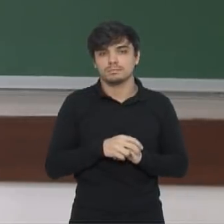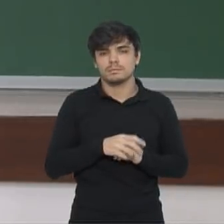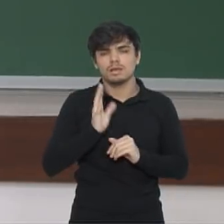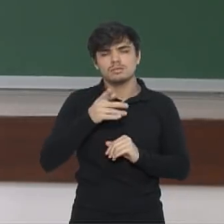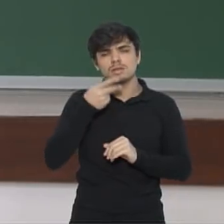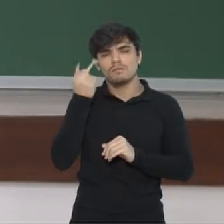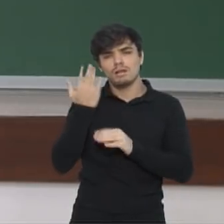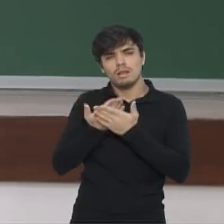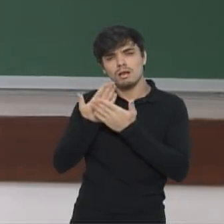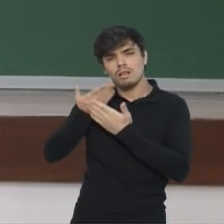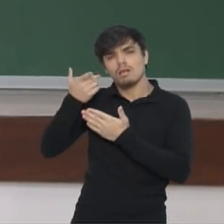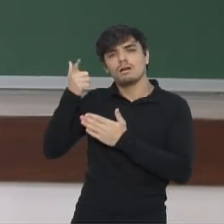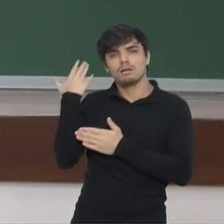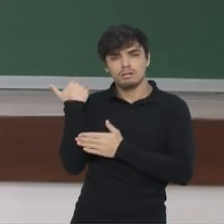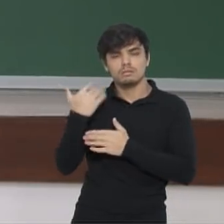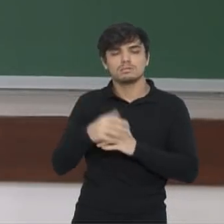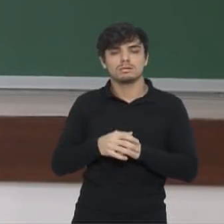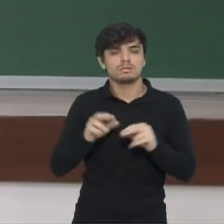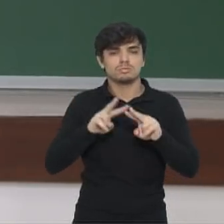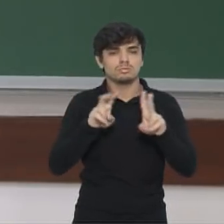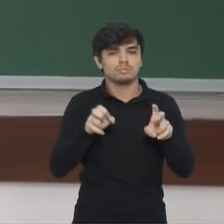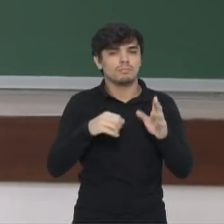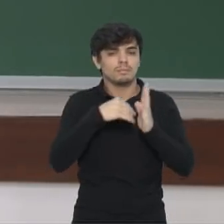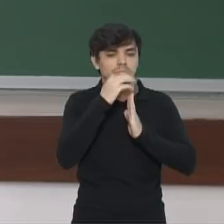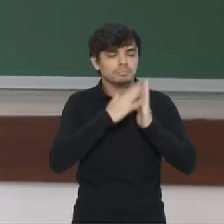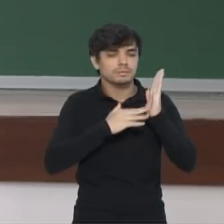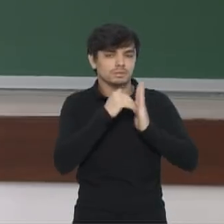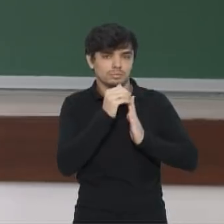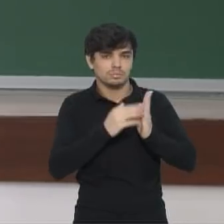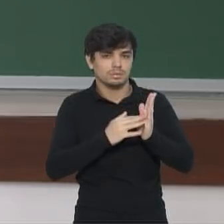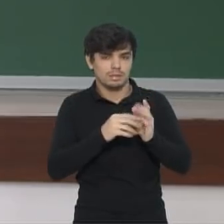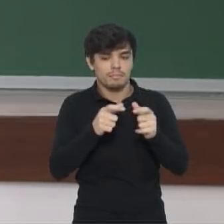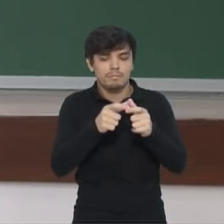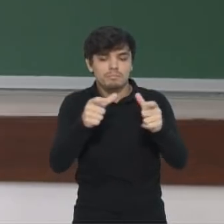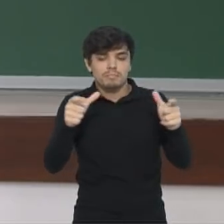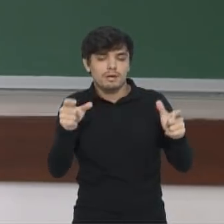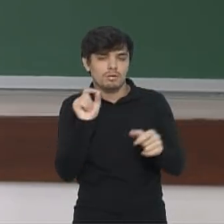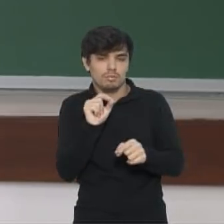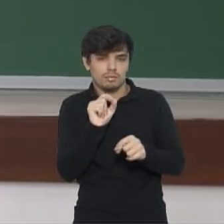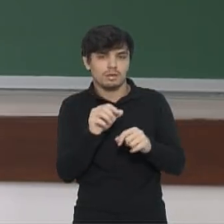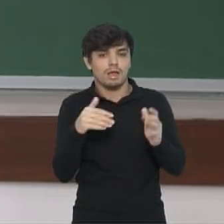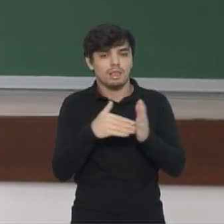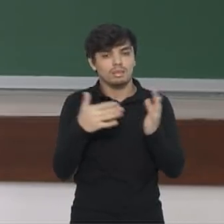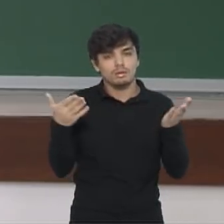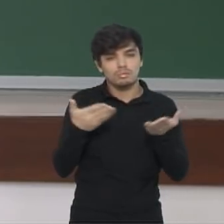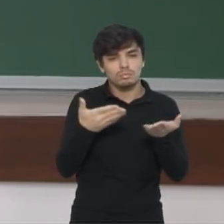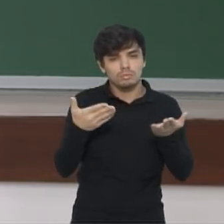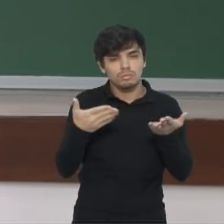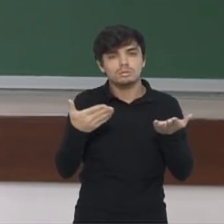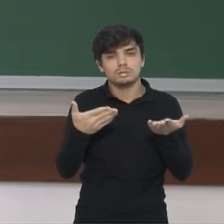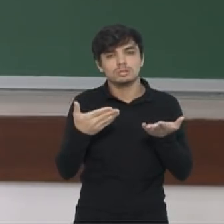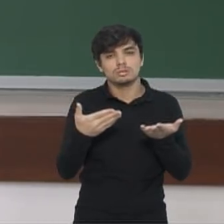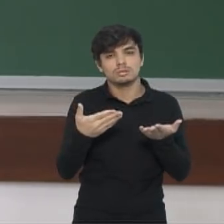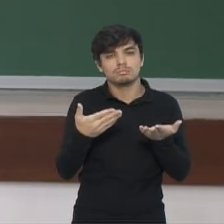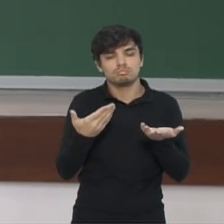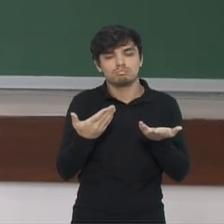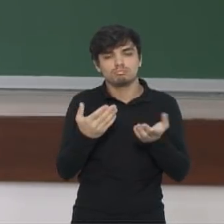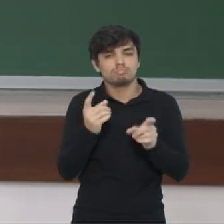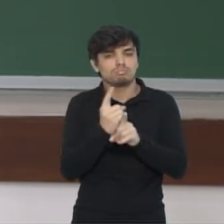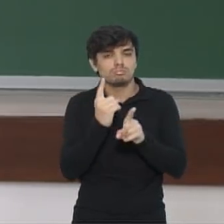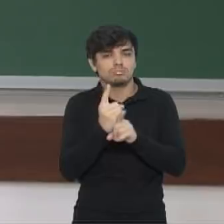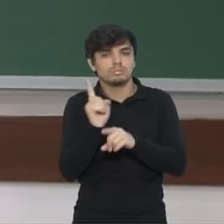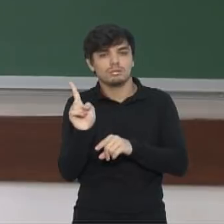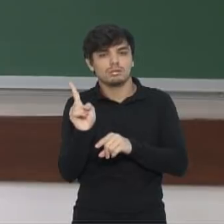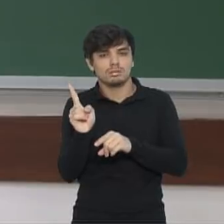aula anterior, né, que a pintura, a maioria delas que estão até os dias atuais, se encontram